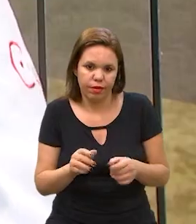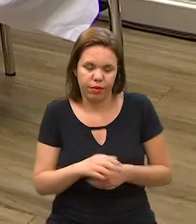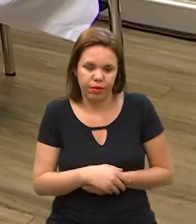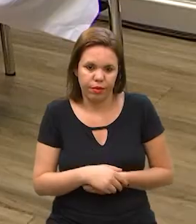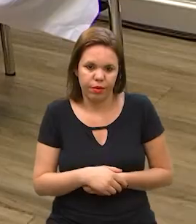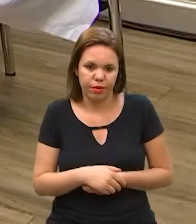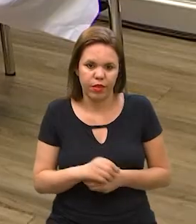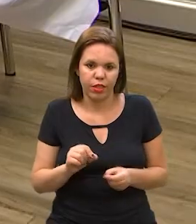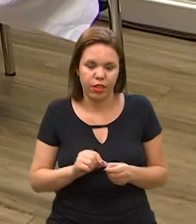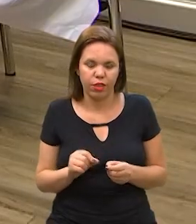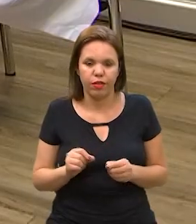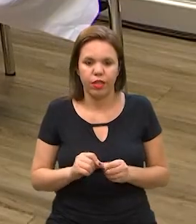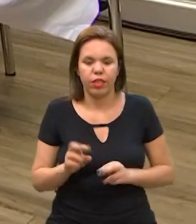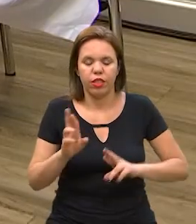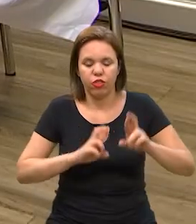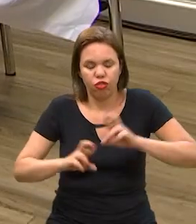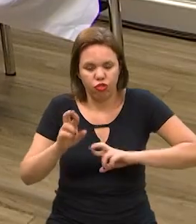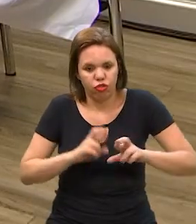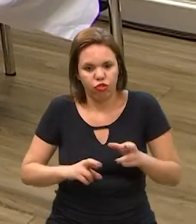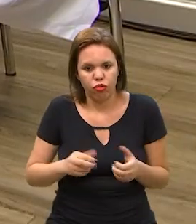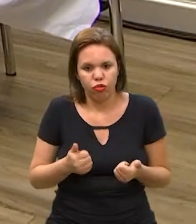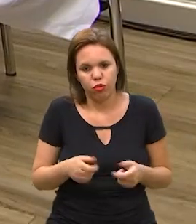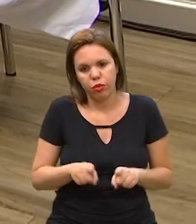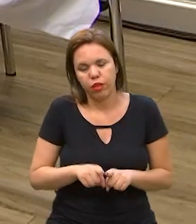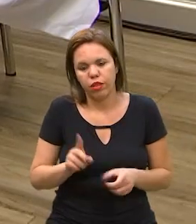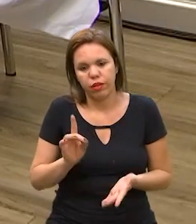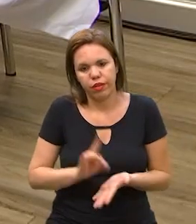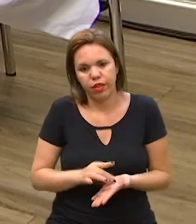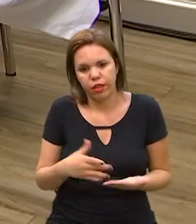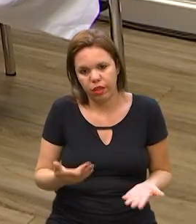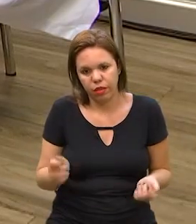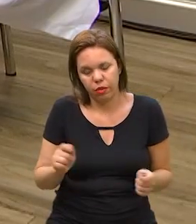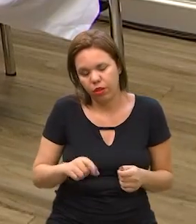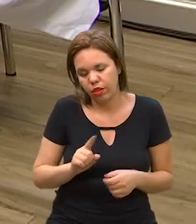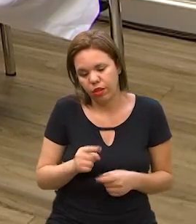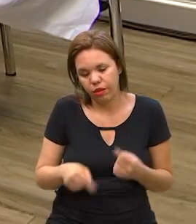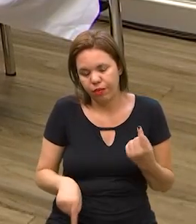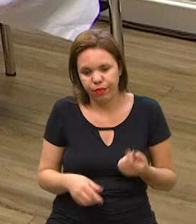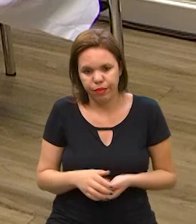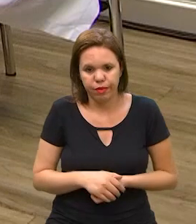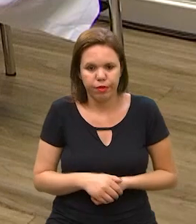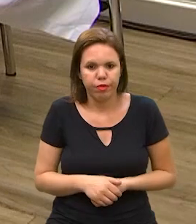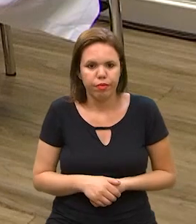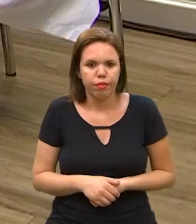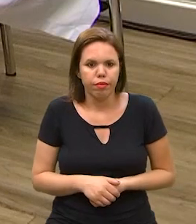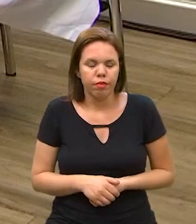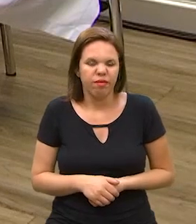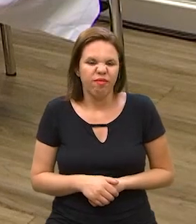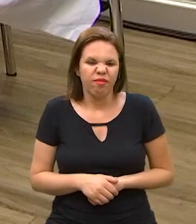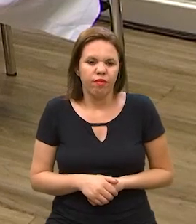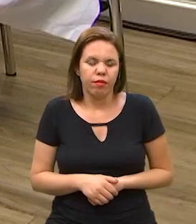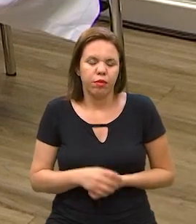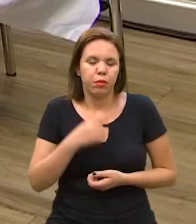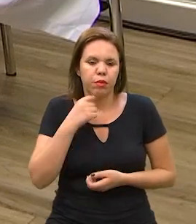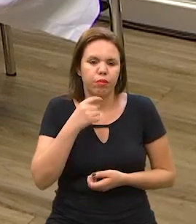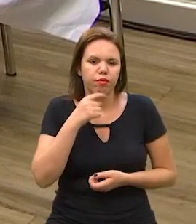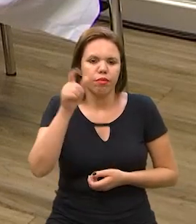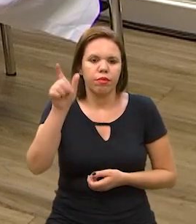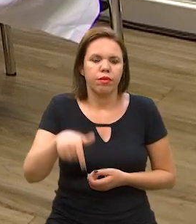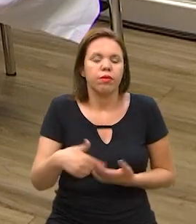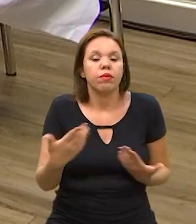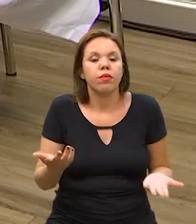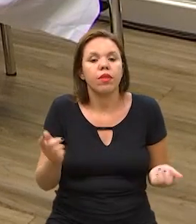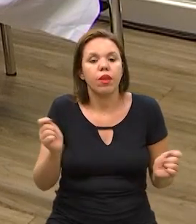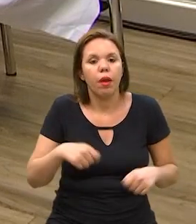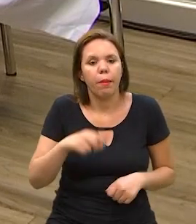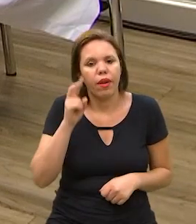também a fazer um diagnóstico que tá tudo interpretação, bem, né? na verdade, pode ser que não, né? A dúvida da pessoa é